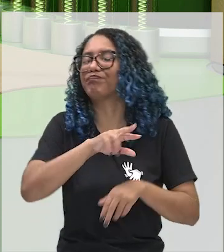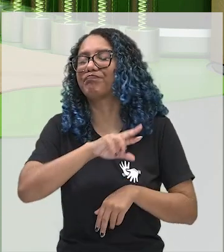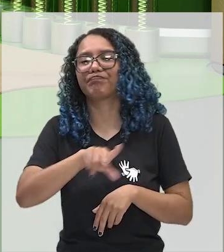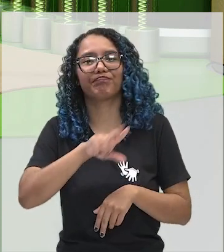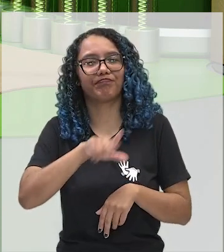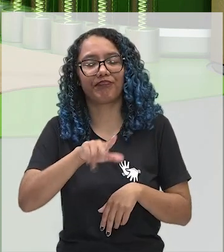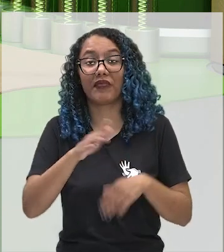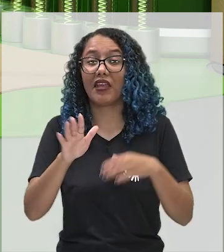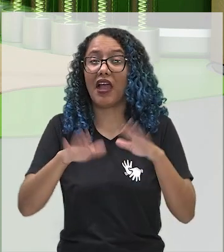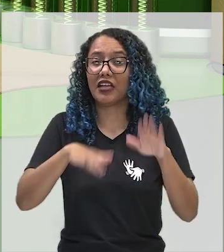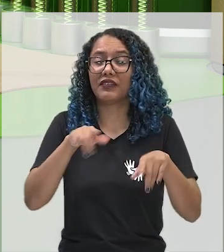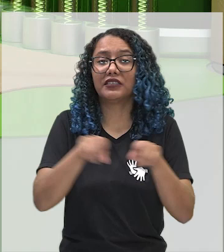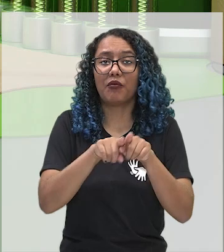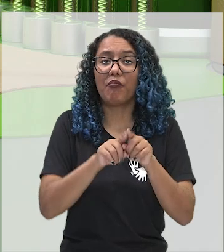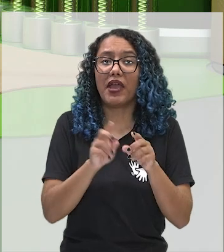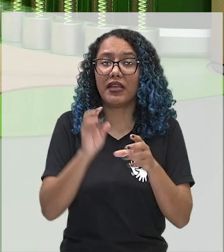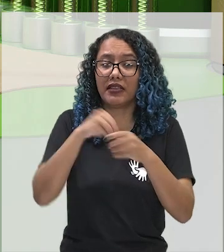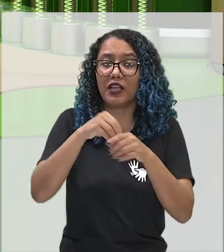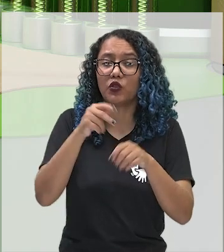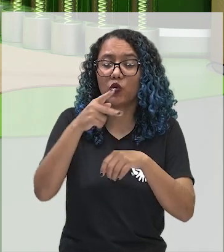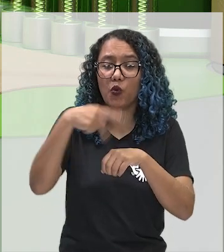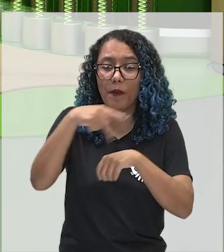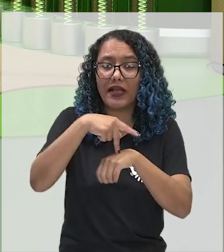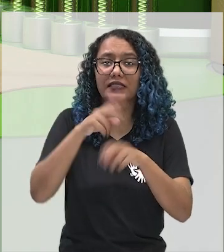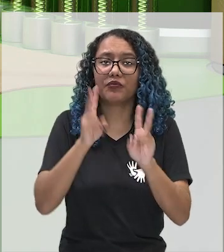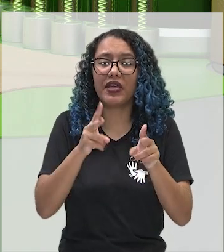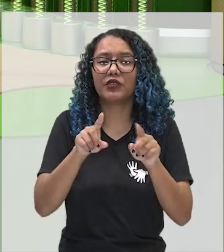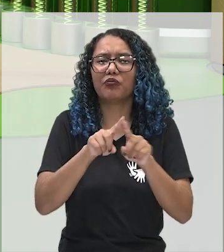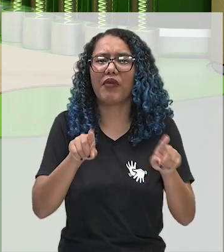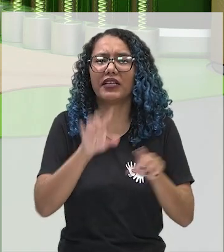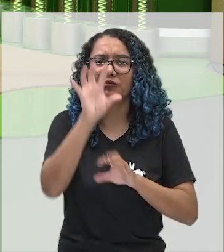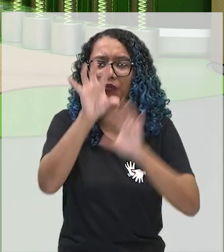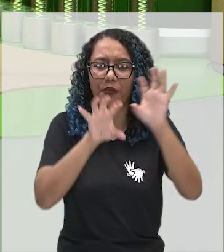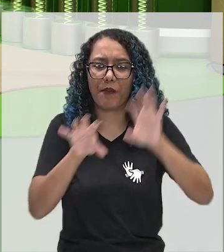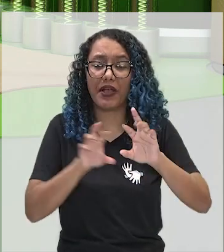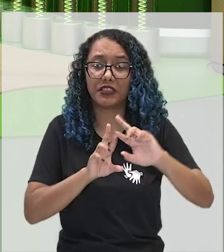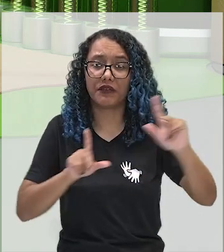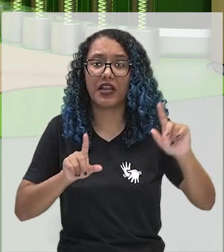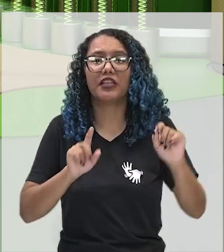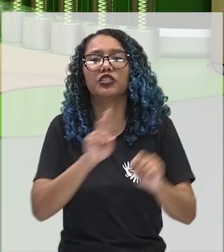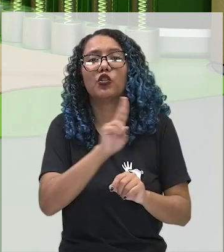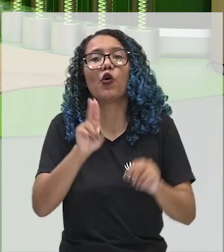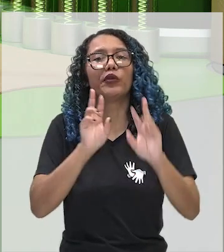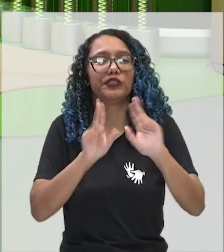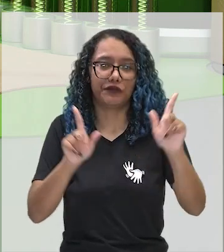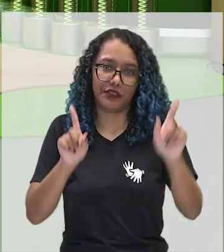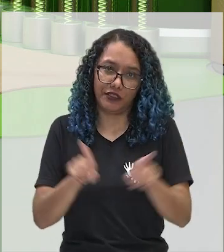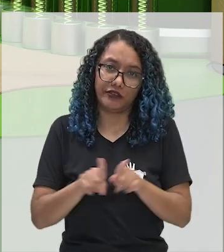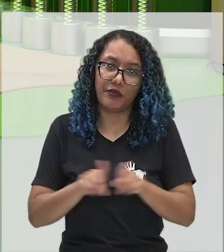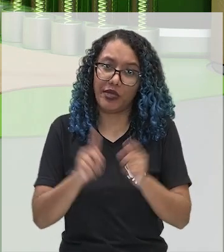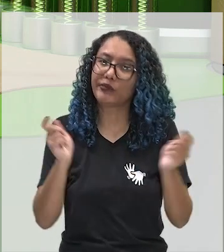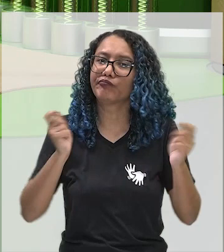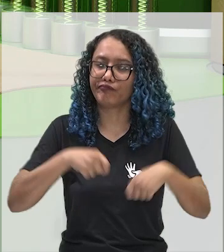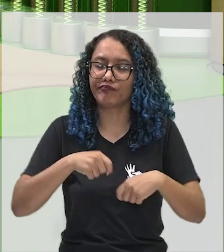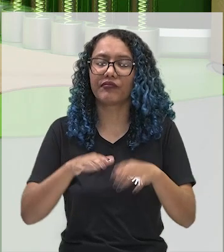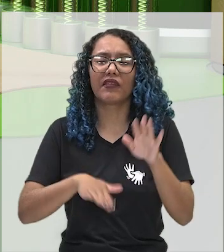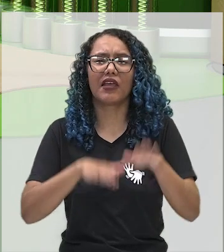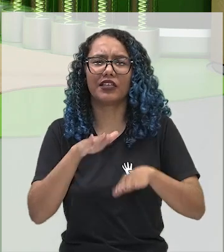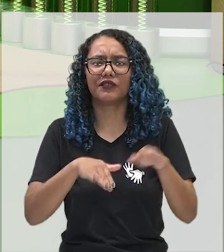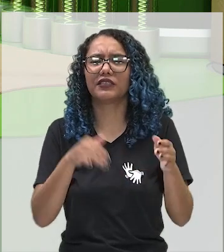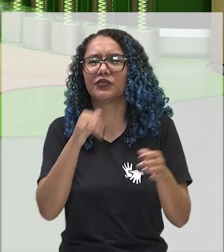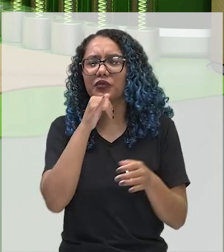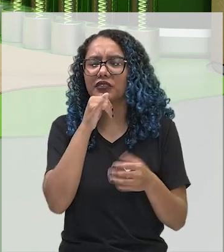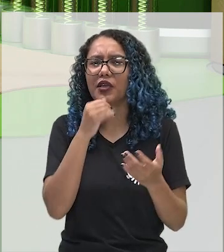até dentro de um mesmo país, em regiões diferentes, podem ter outros nomes para esse animal. Ou muitas vezes